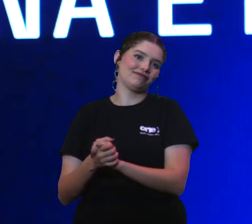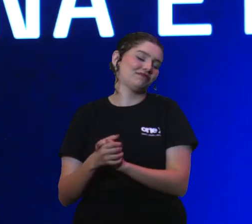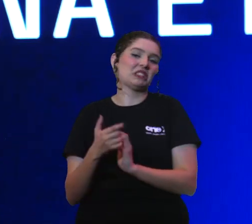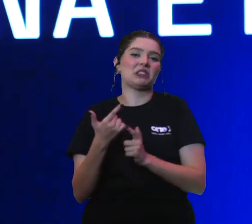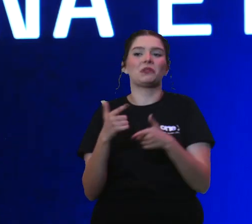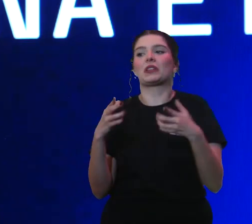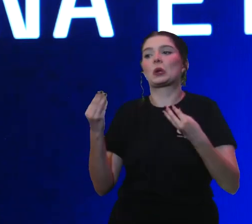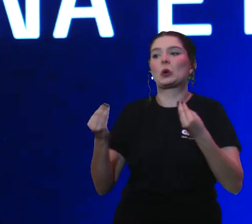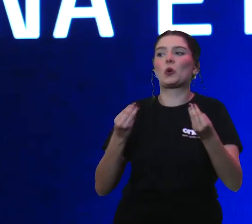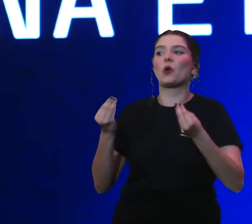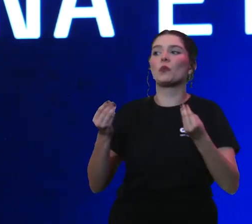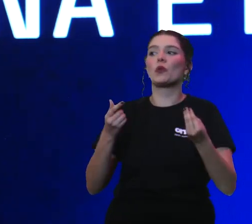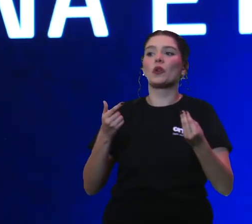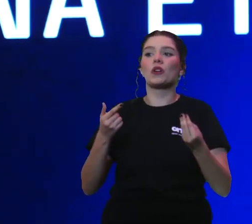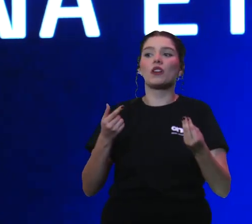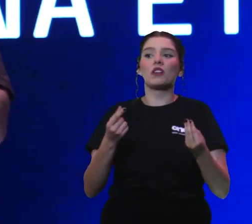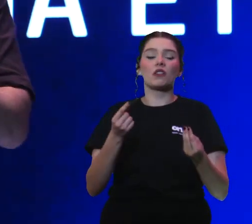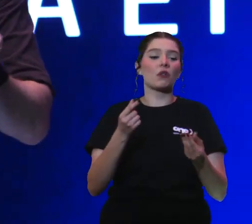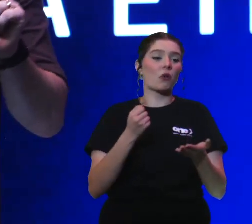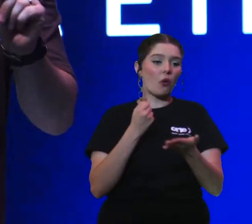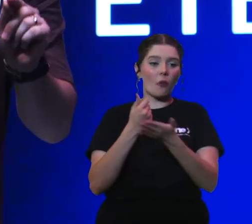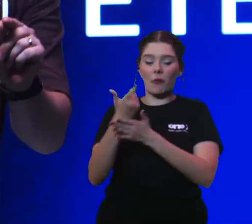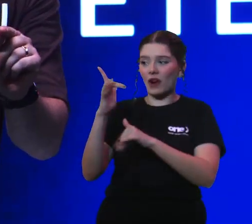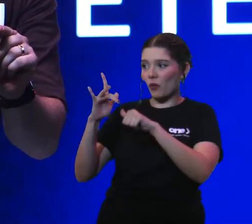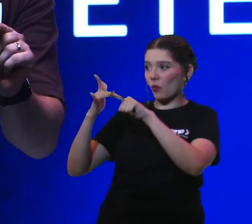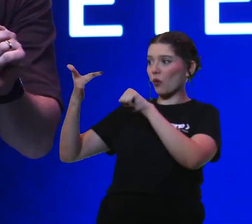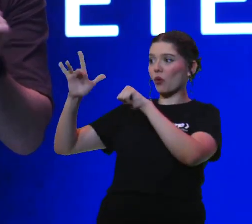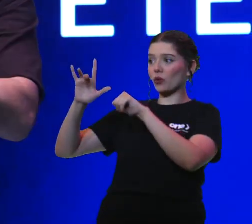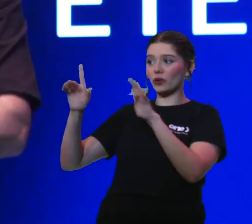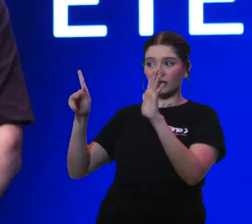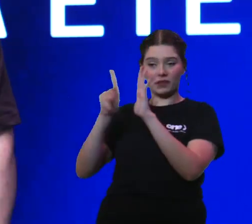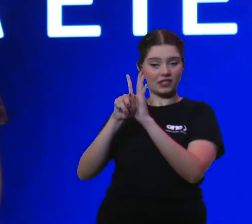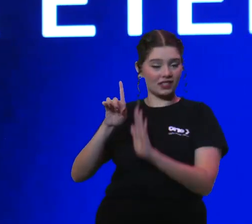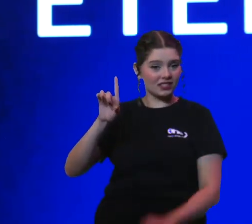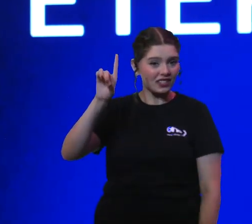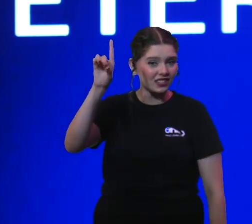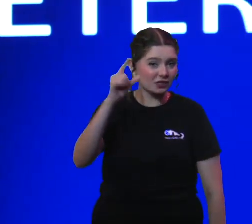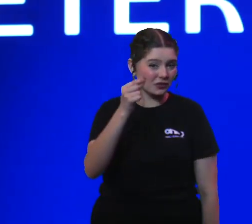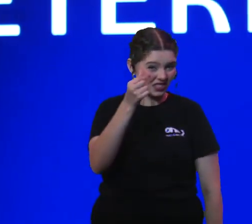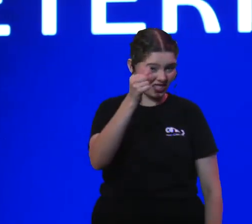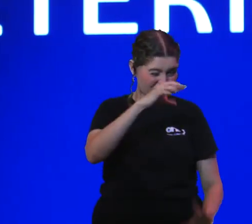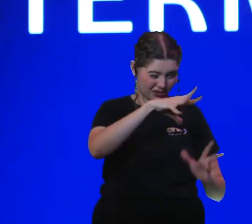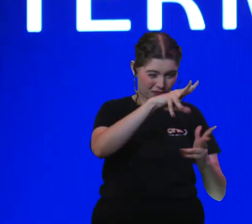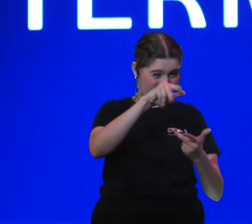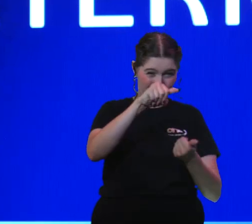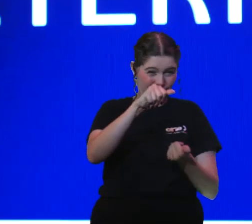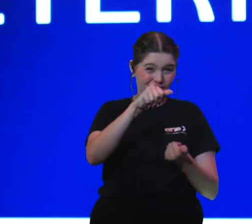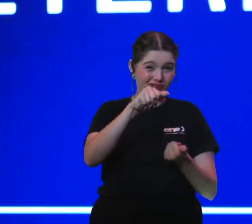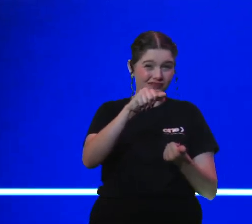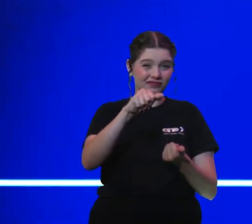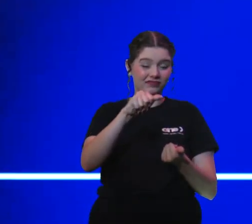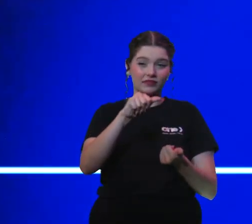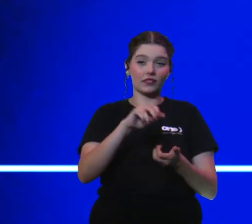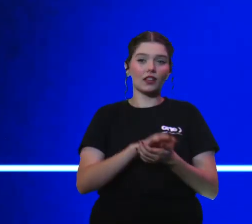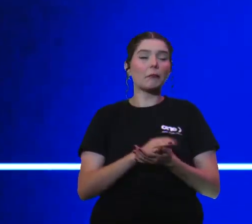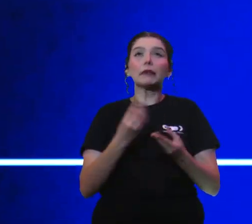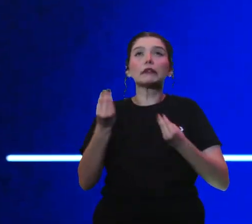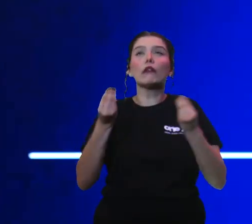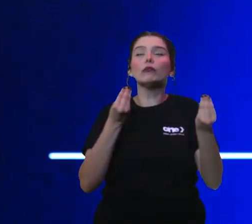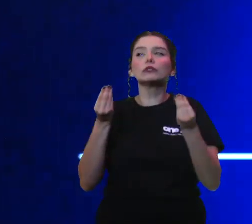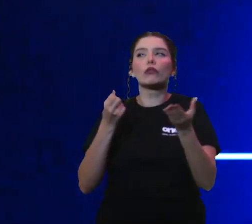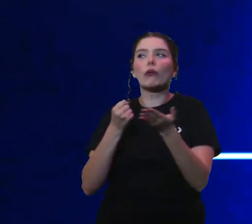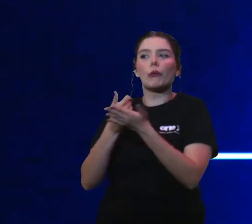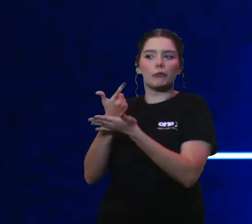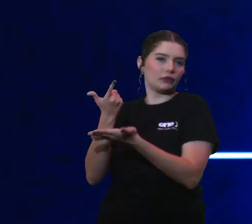comprar. E quando nós realizamos a obra dessa maneira, nós estamos agora entendendo realmente como nós podemos investir